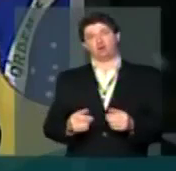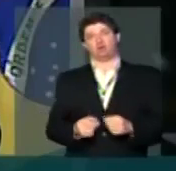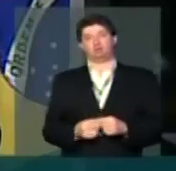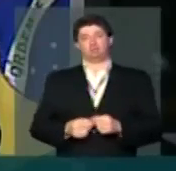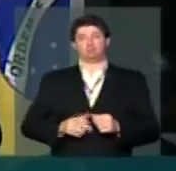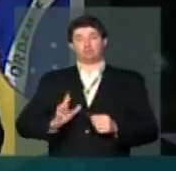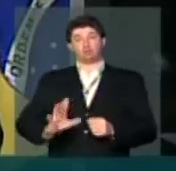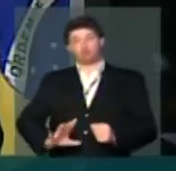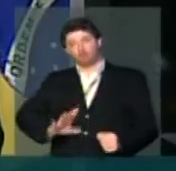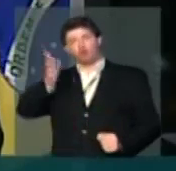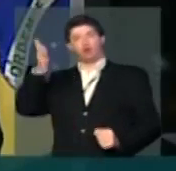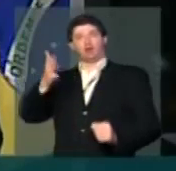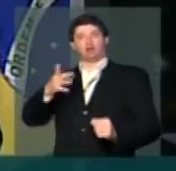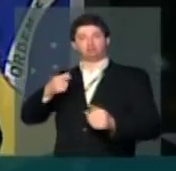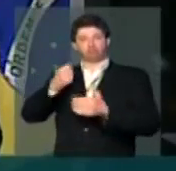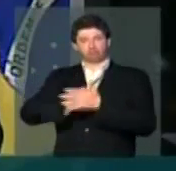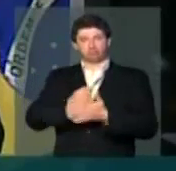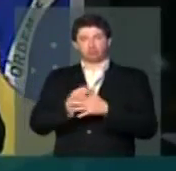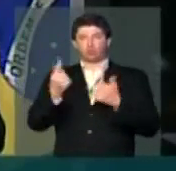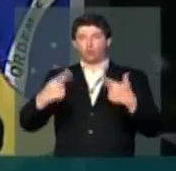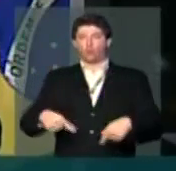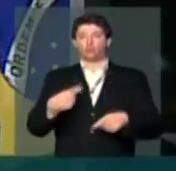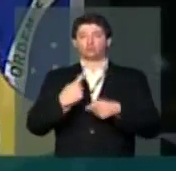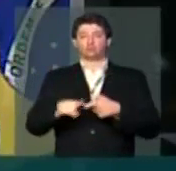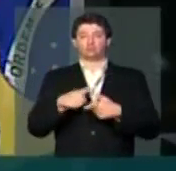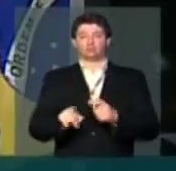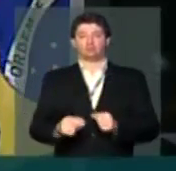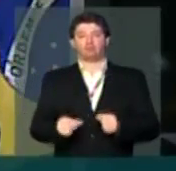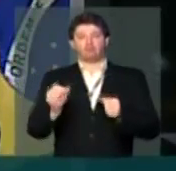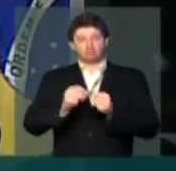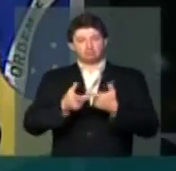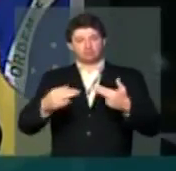com coragem os problemas e fazendo o que precisa ser feito.